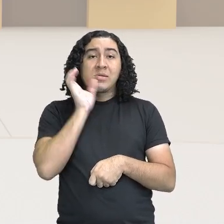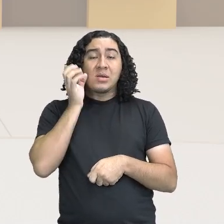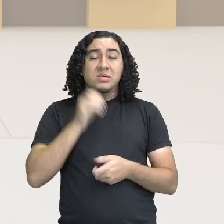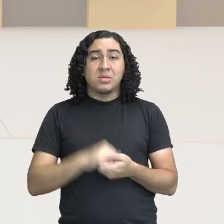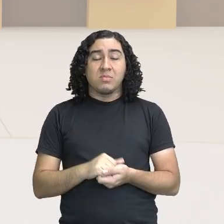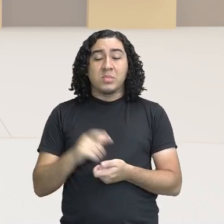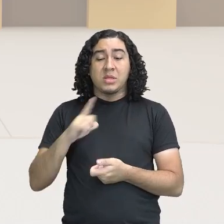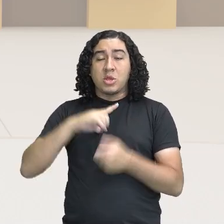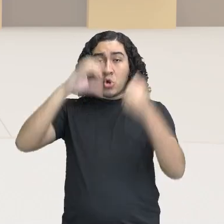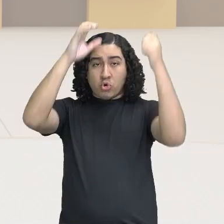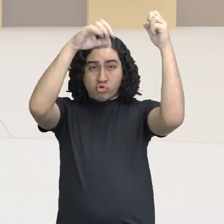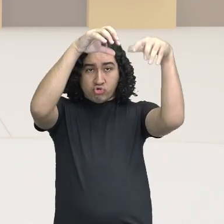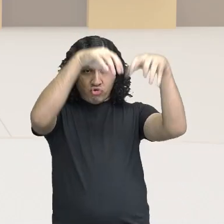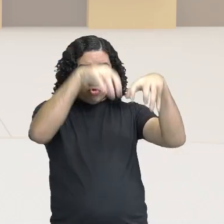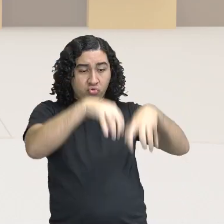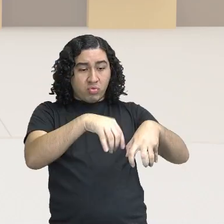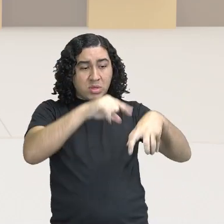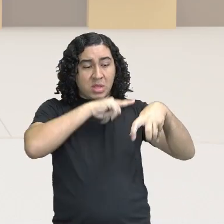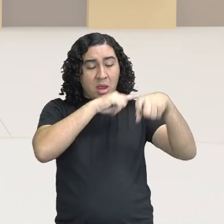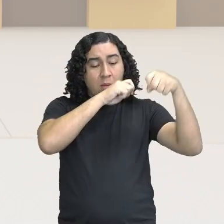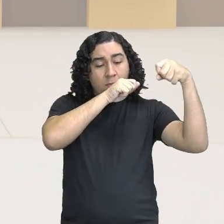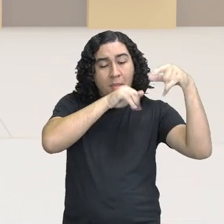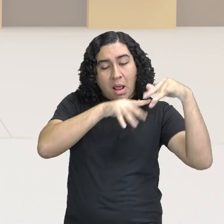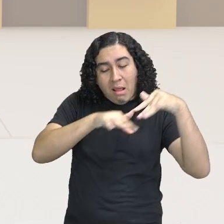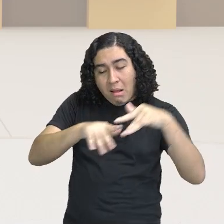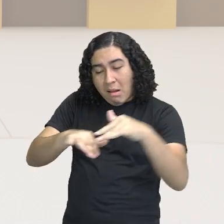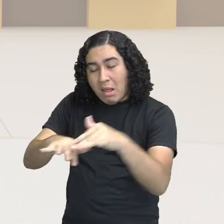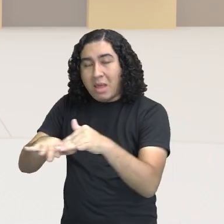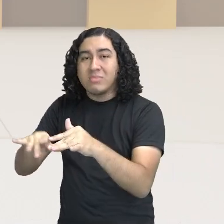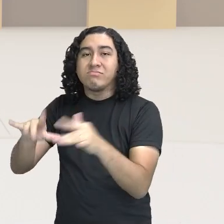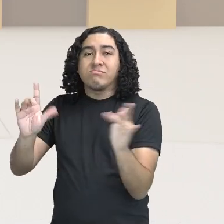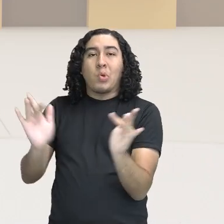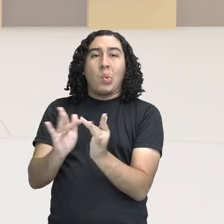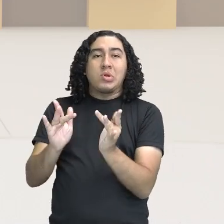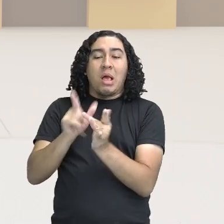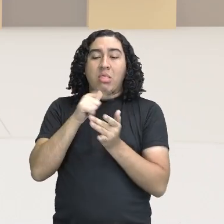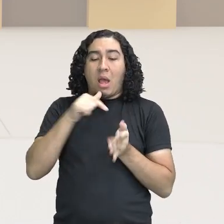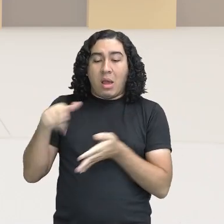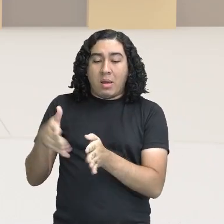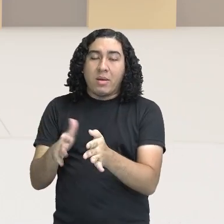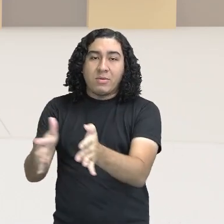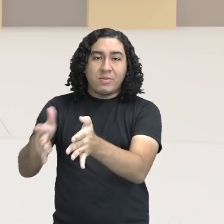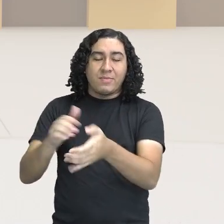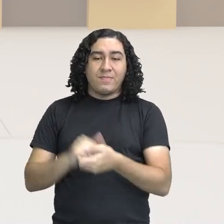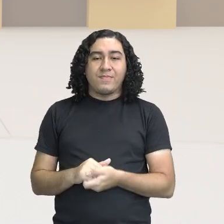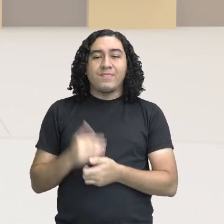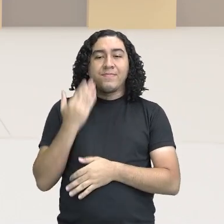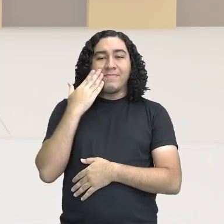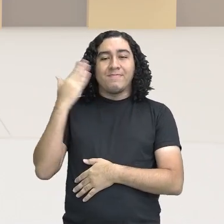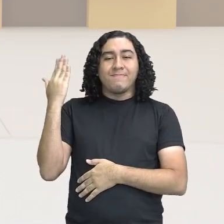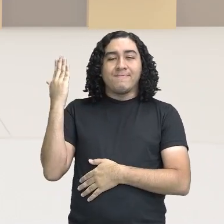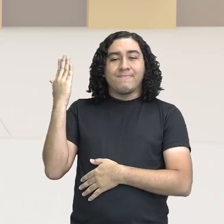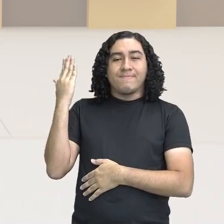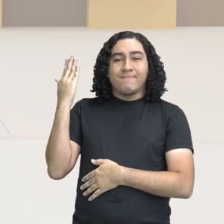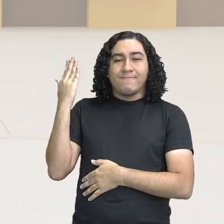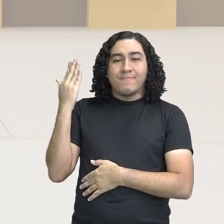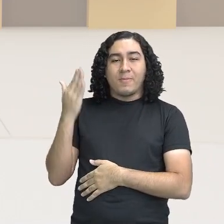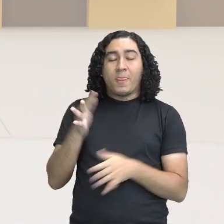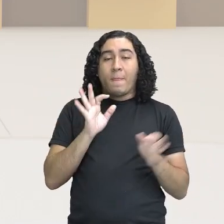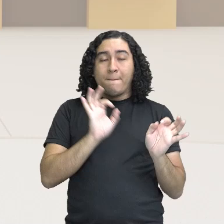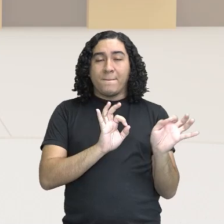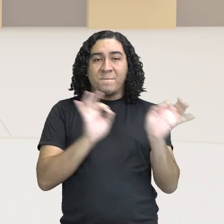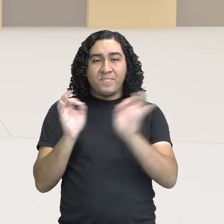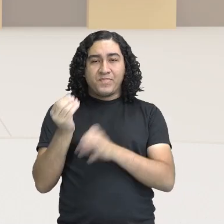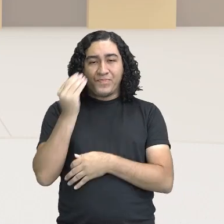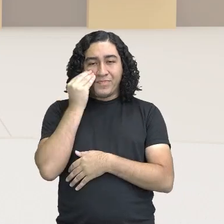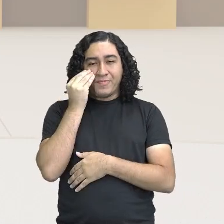água, e aí nós temos o processo de eutrofização. Eu vou dar um zoom aqui para a gente ver direitinho essa imagem, tá? Então acompanhe aí,